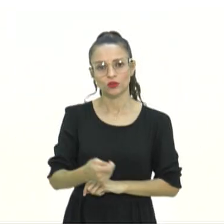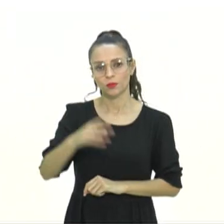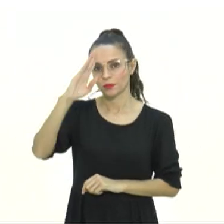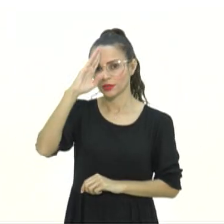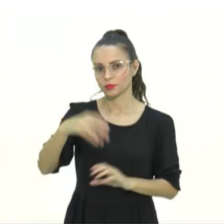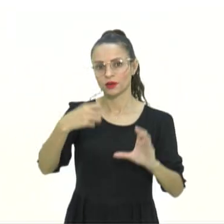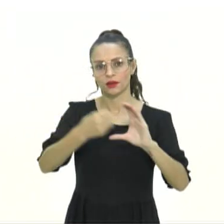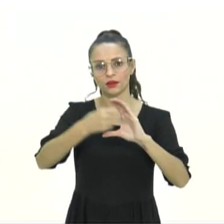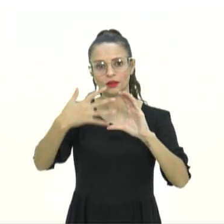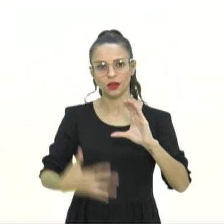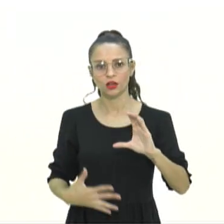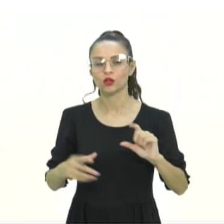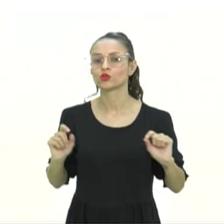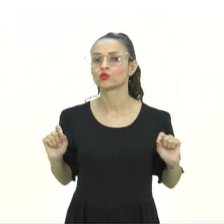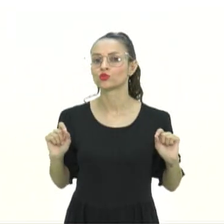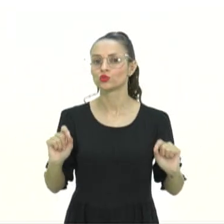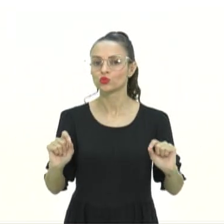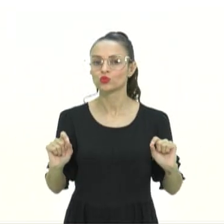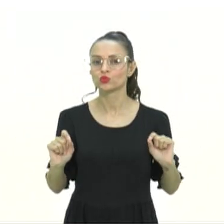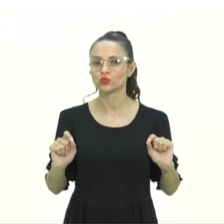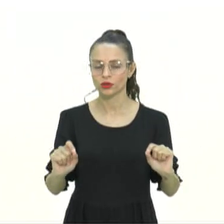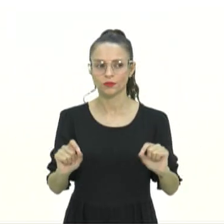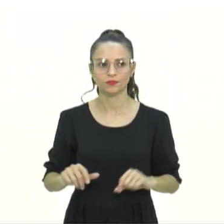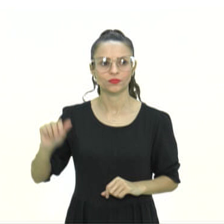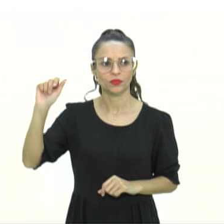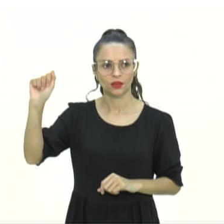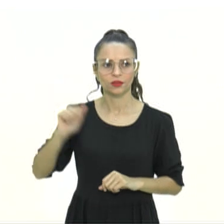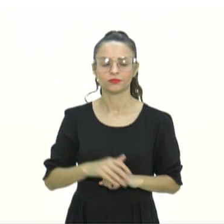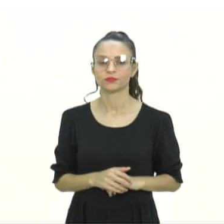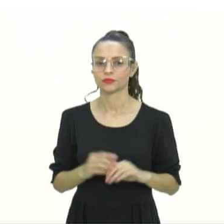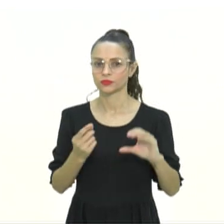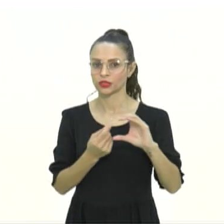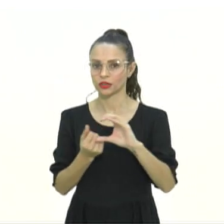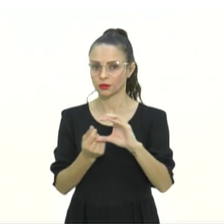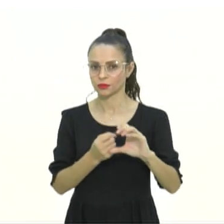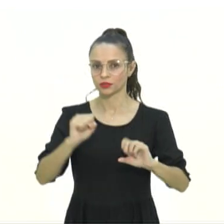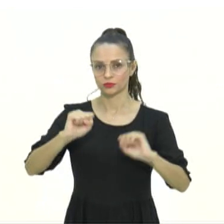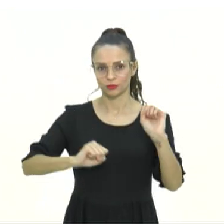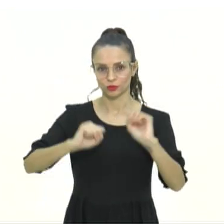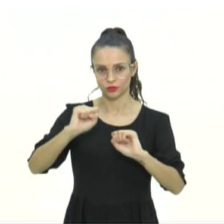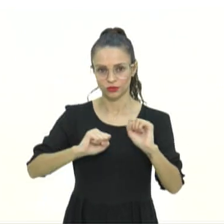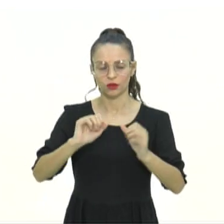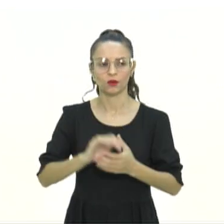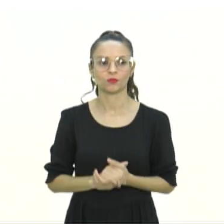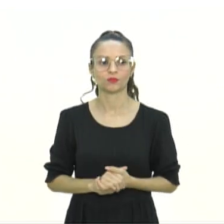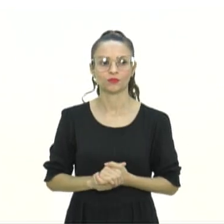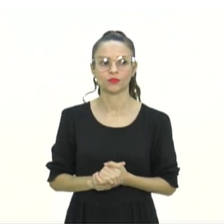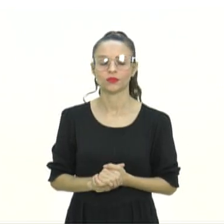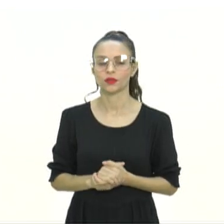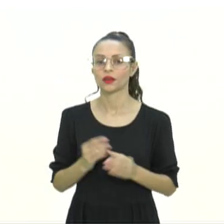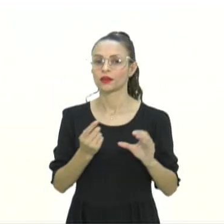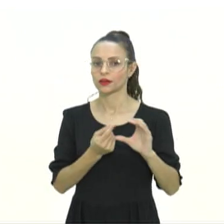principais características do quê? Letra A, capitalismo industrial, capitalismo